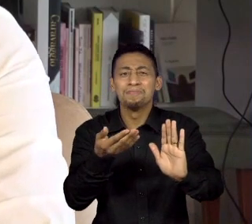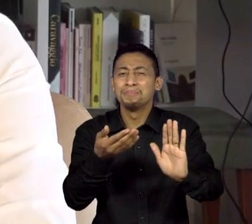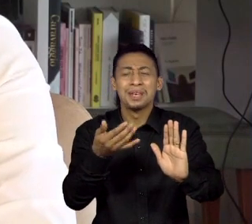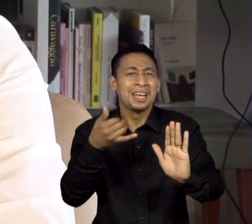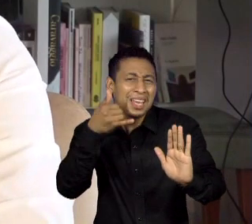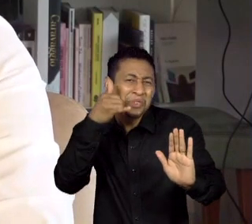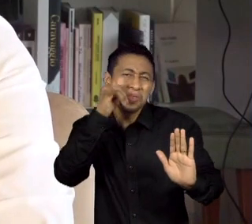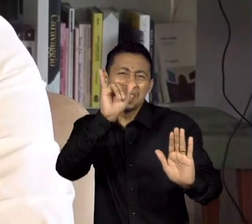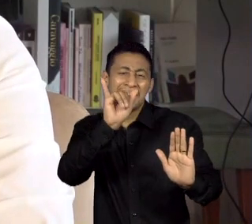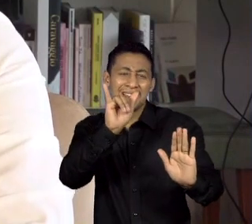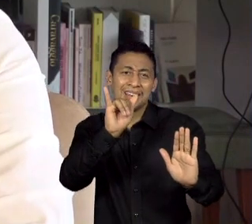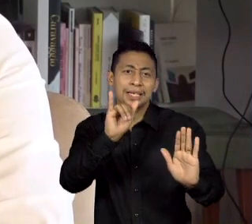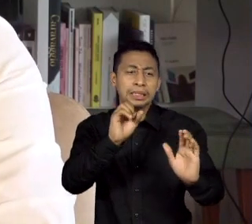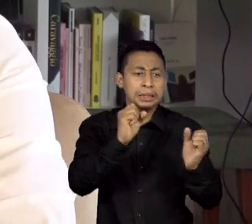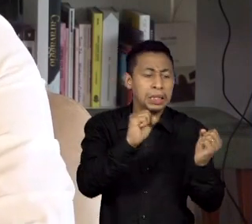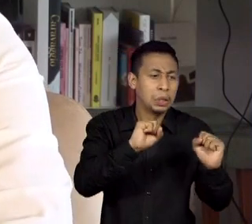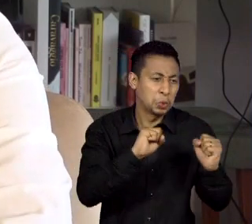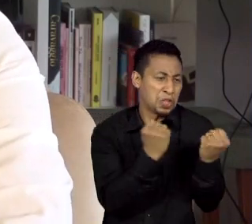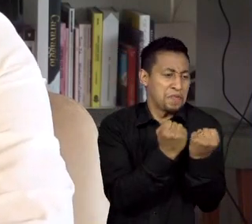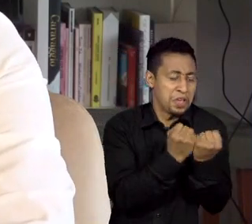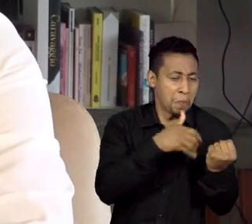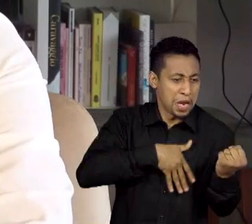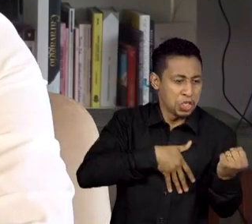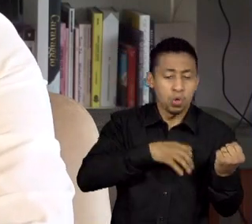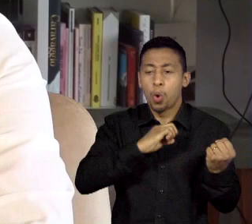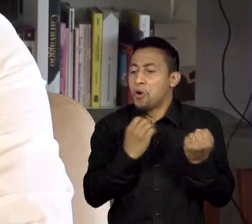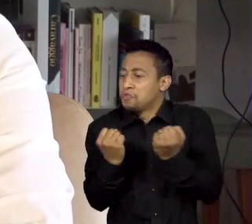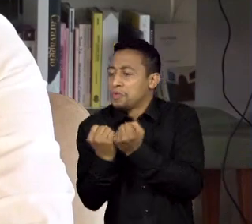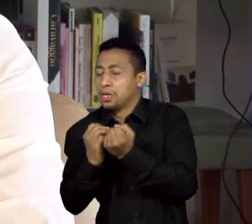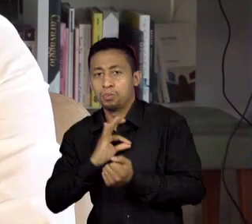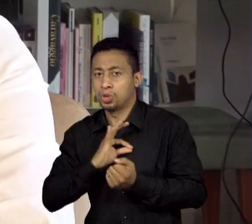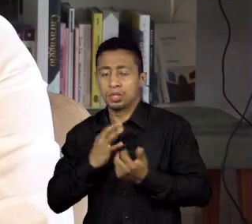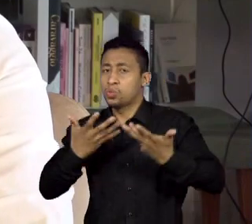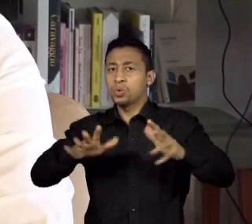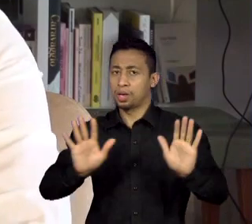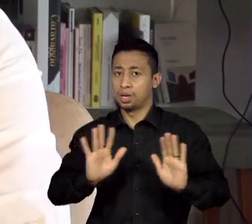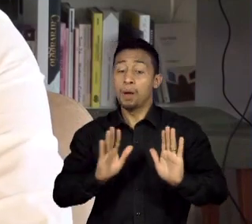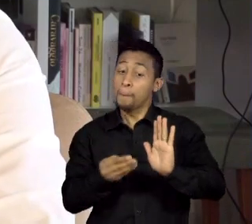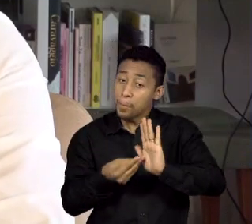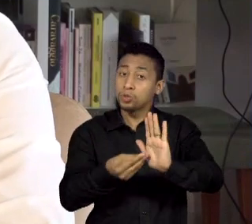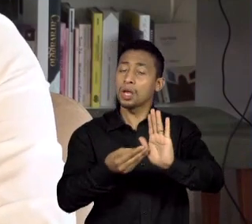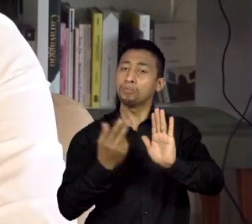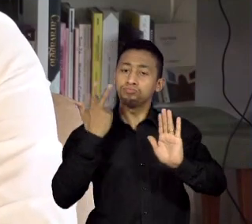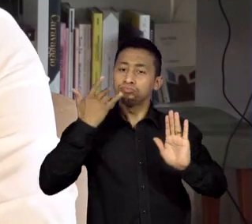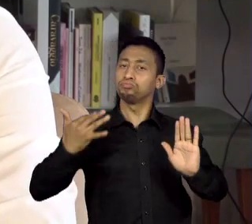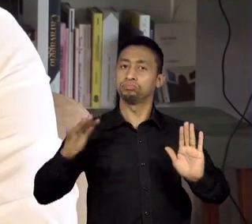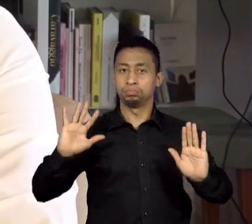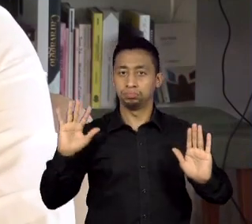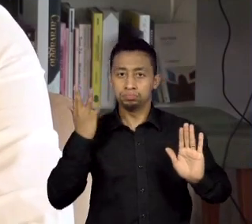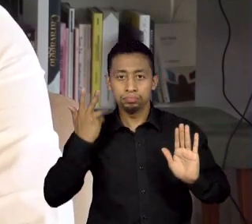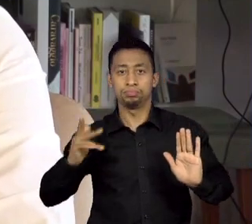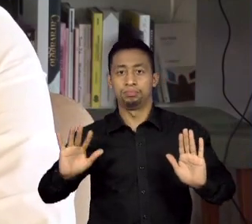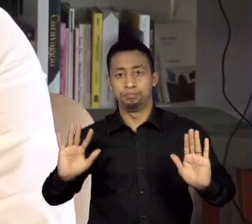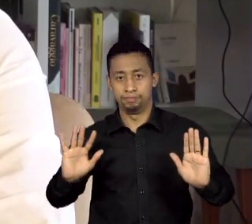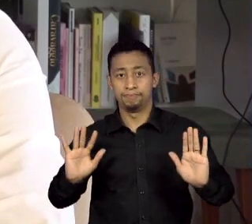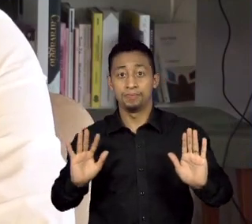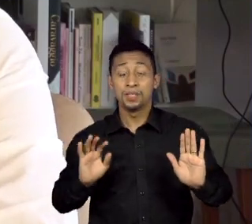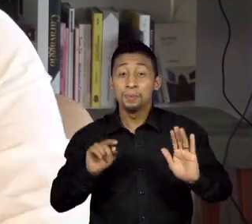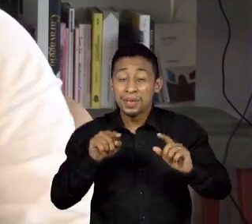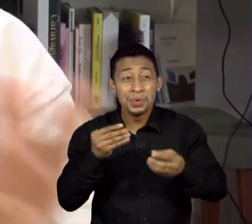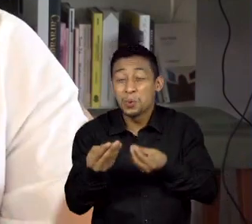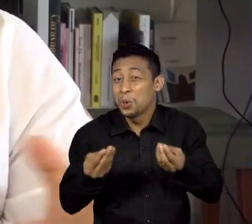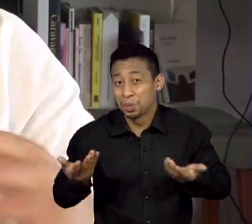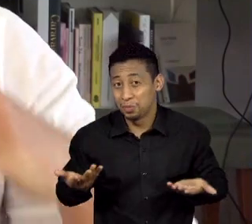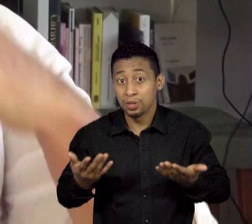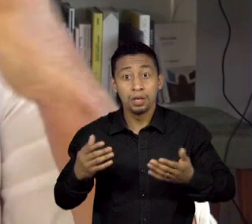parecesse que você está defendendo o bandido, né? E era muito difícil, a gente se empatava. E que solução? Não há solução, não há uma